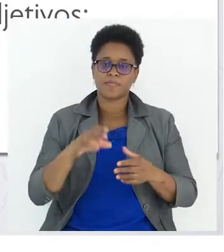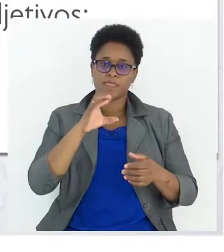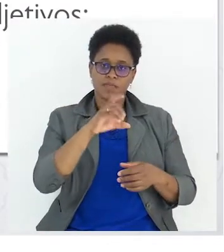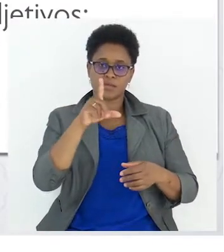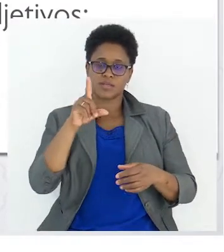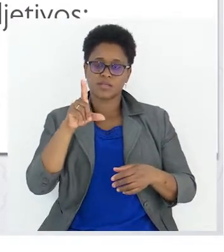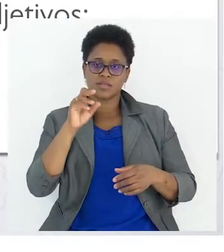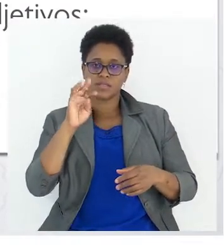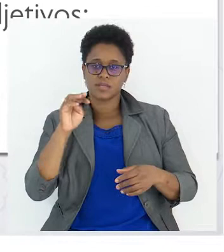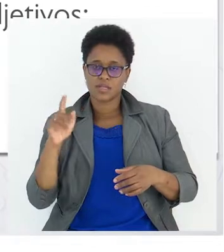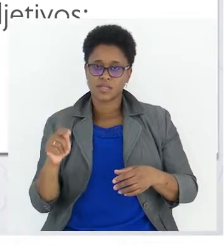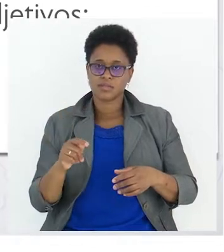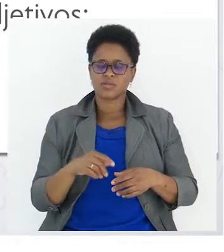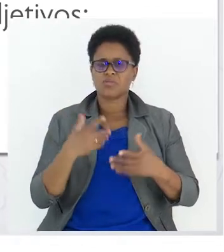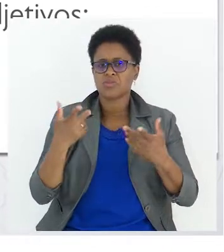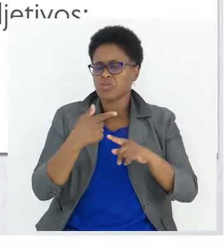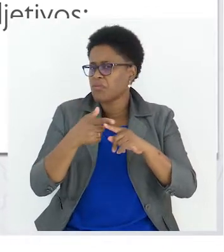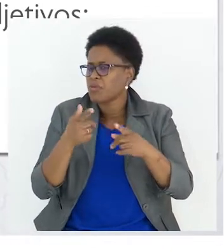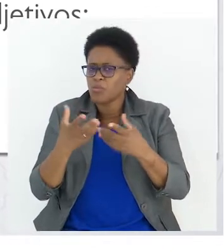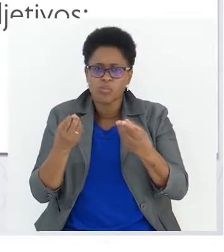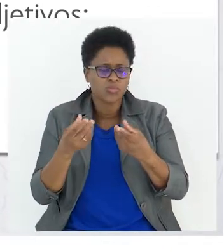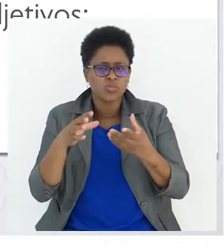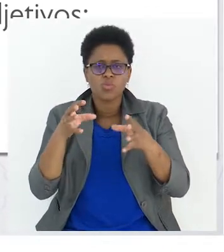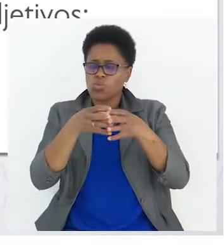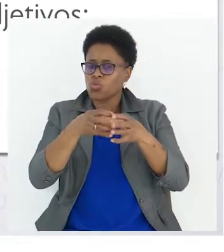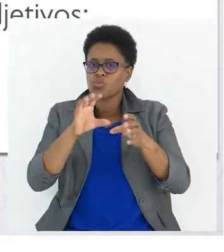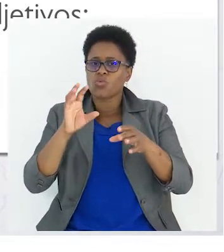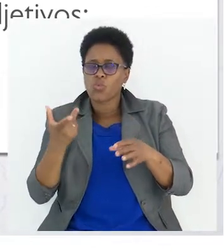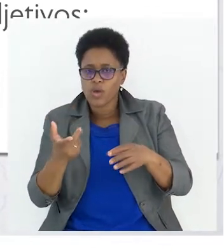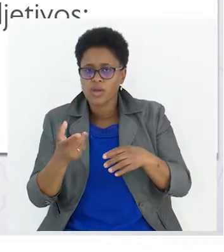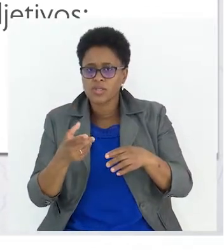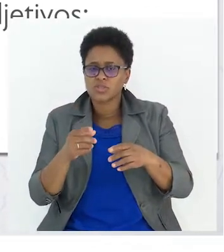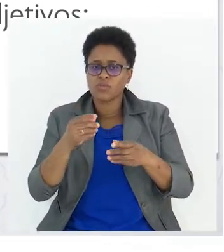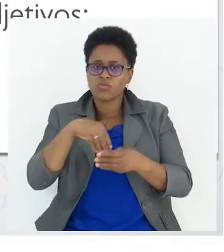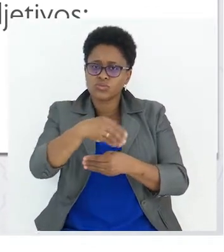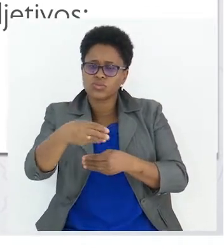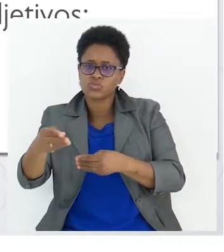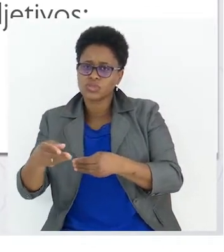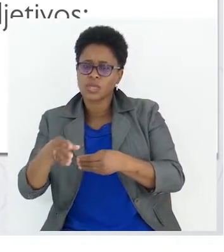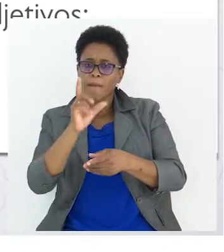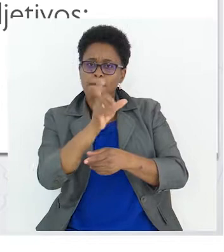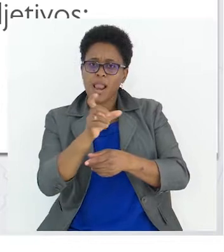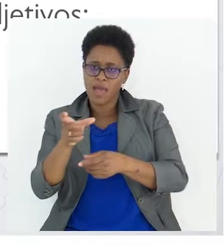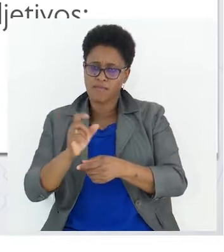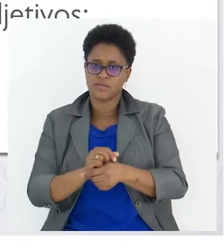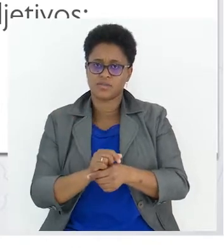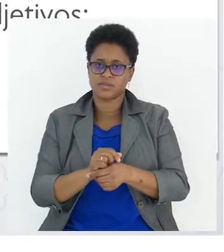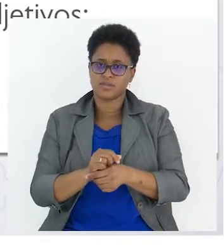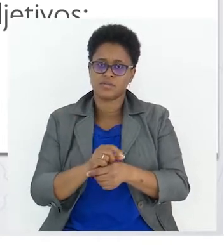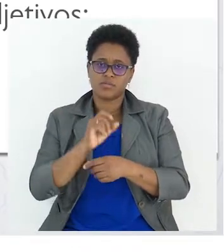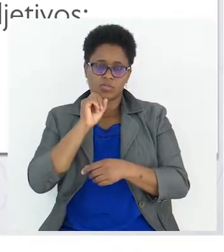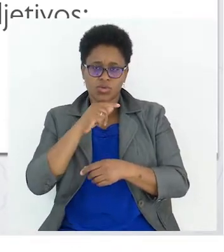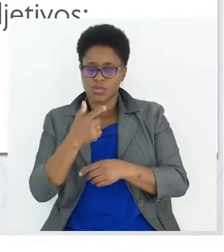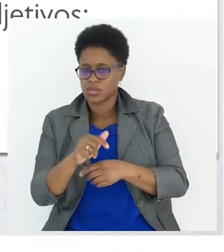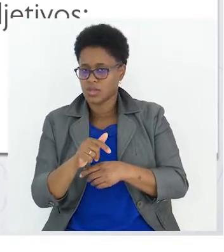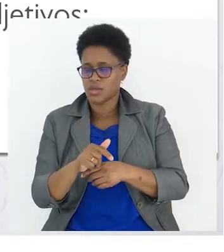classes são os diversos grupos nos quais estão distribuídas as palavras. Então podes ter classe